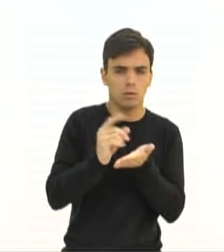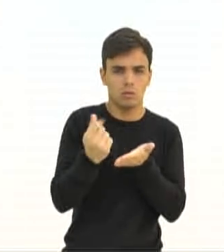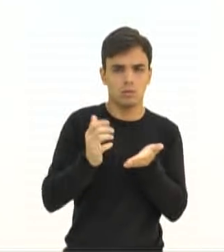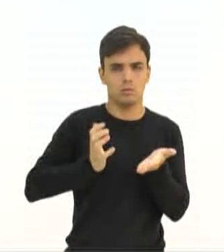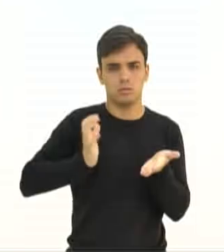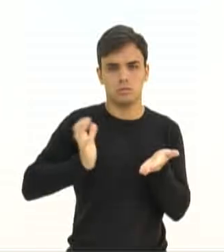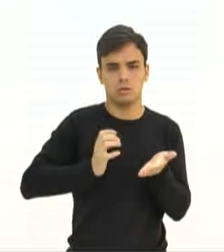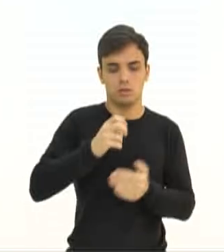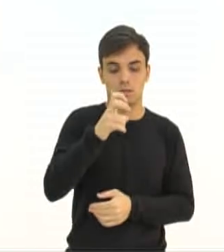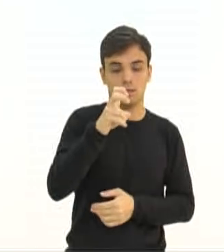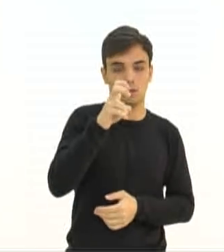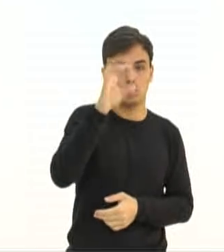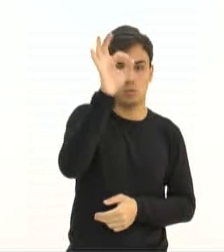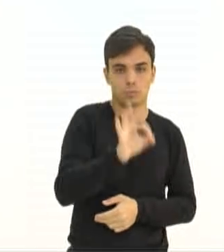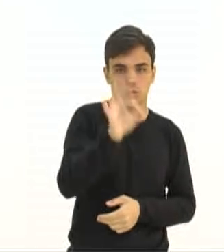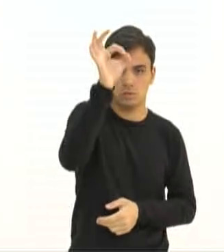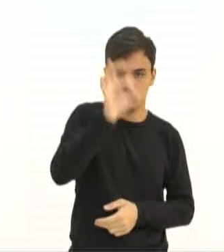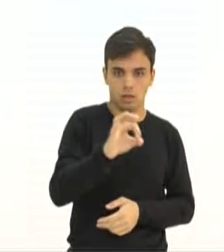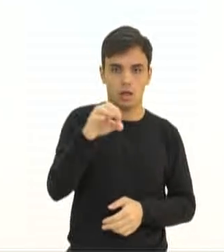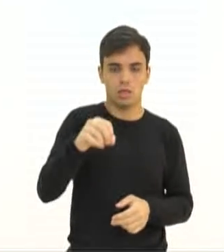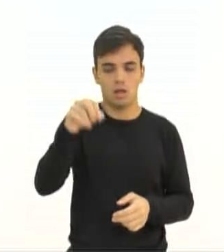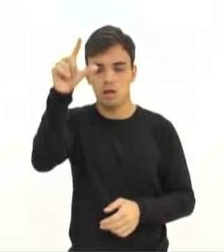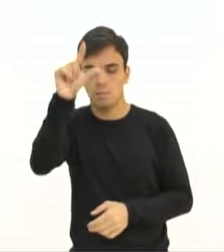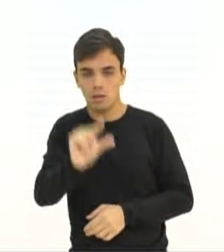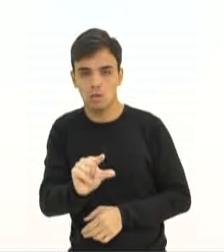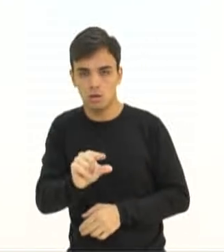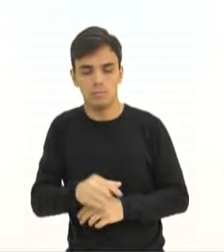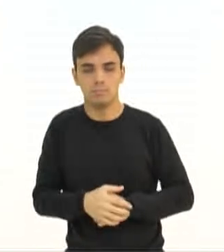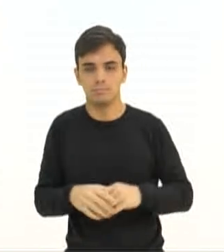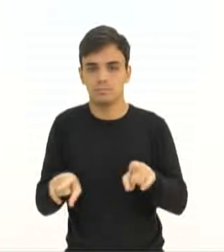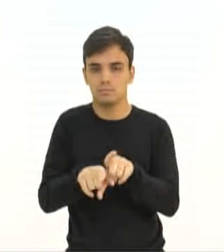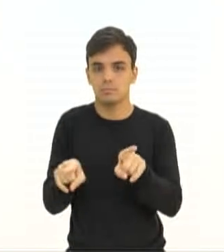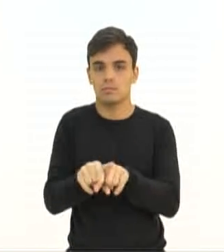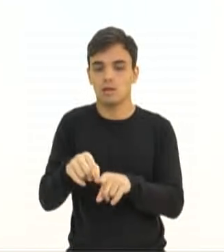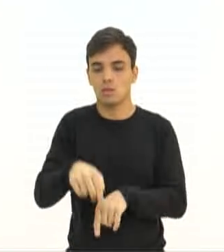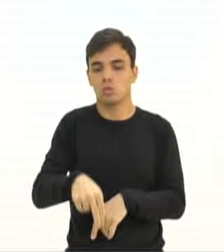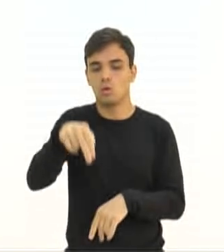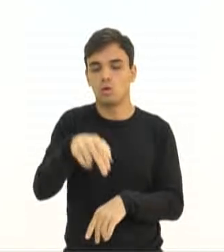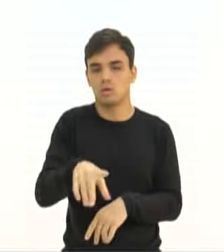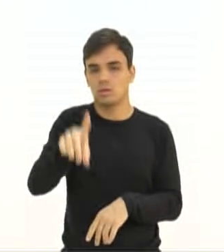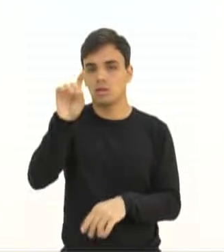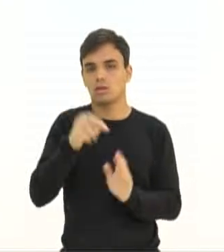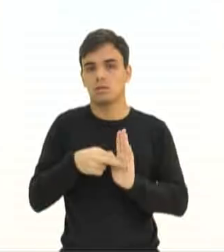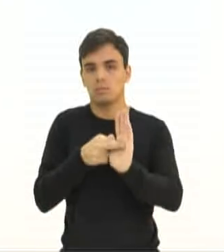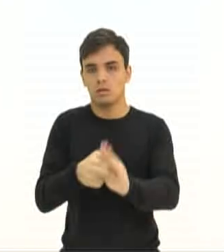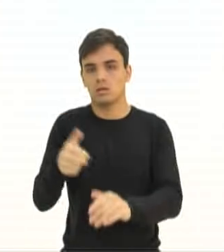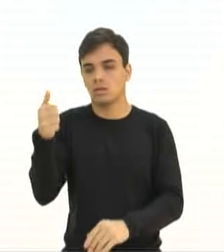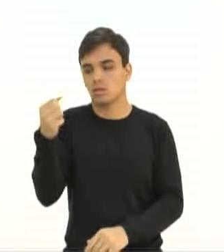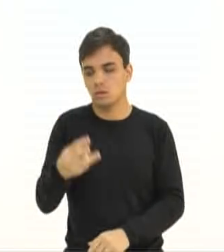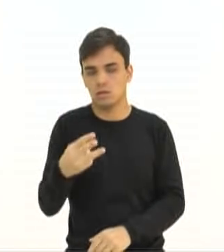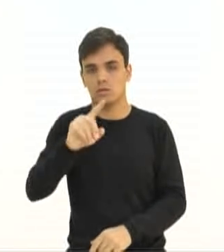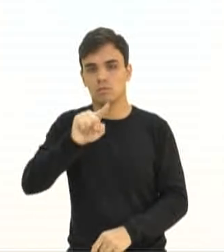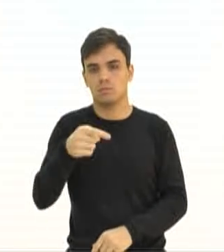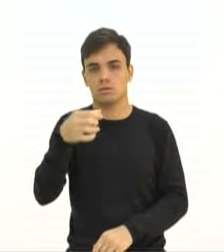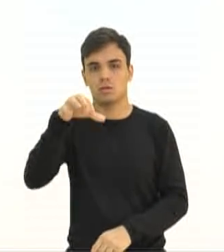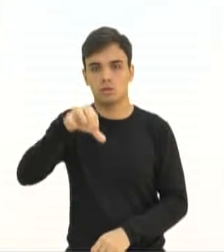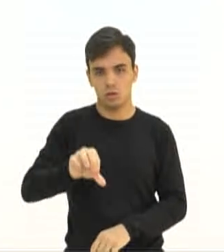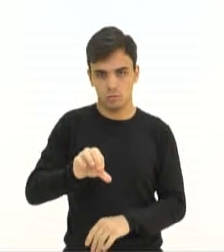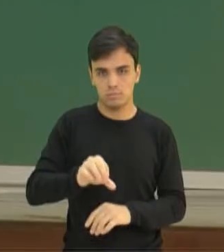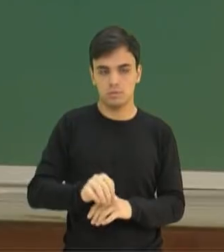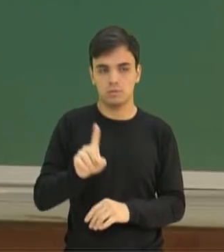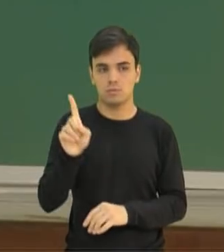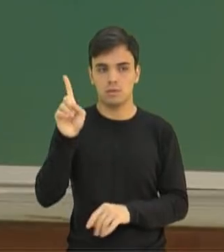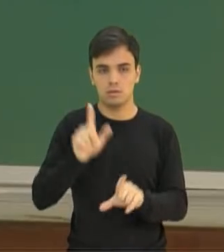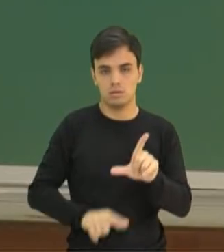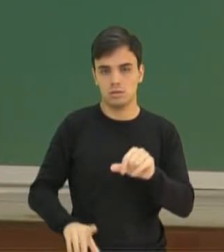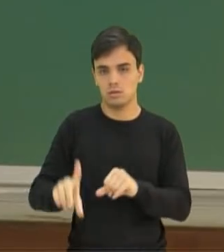de 5%, sendo a menor, e do nordeste representa 13,9%. Então essa é